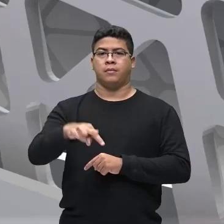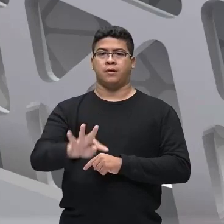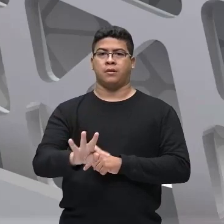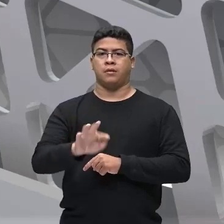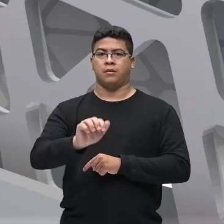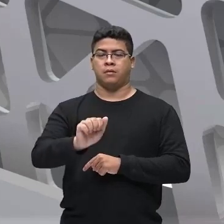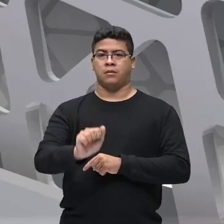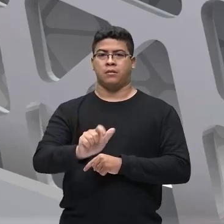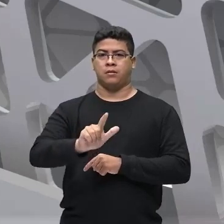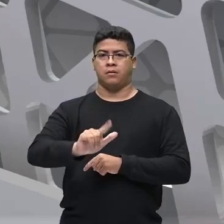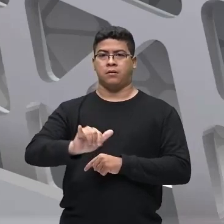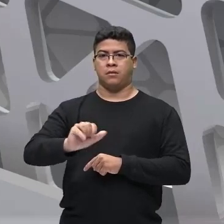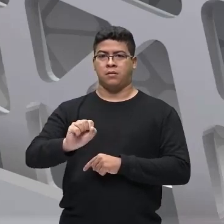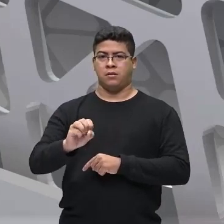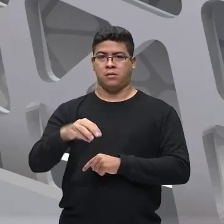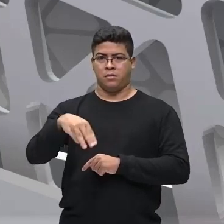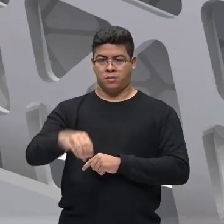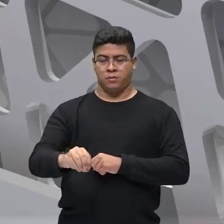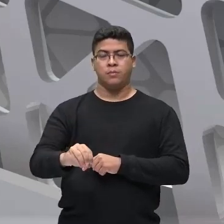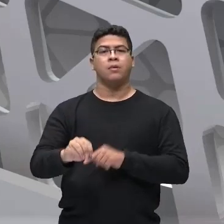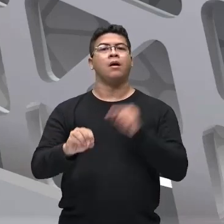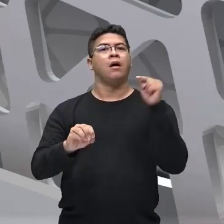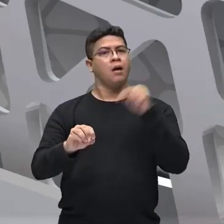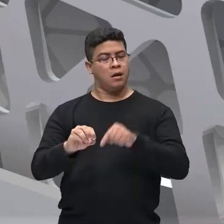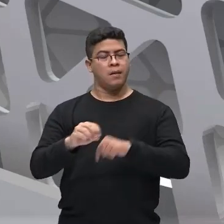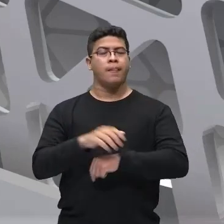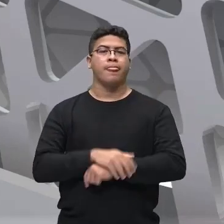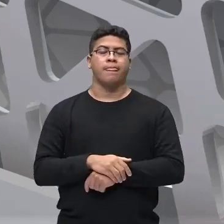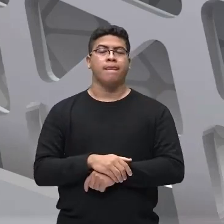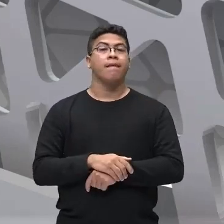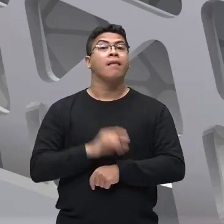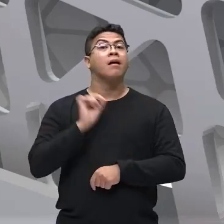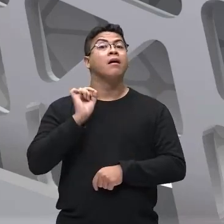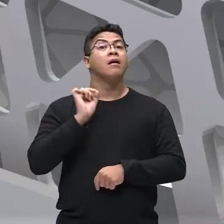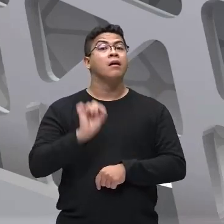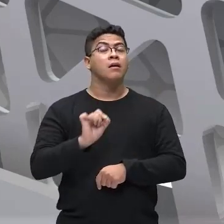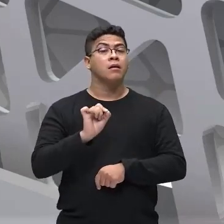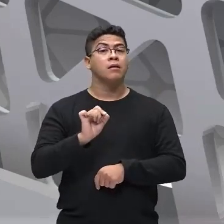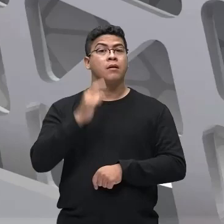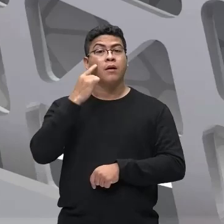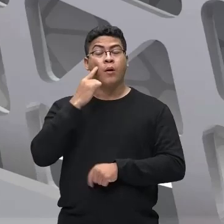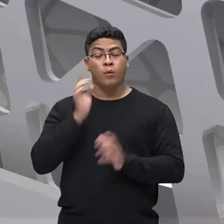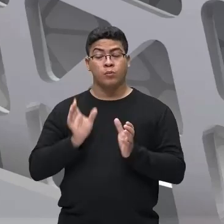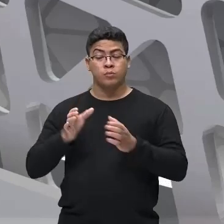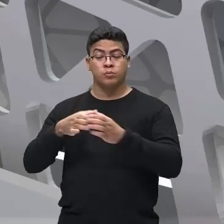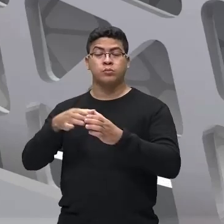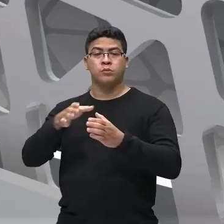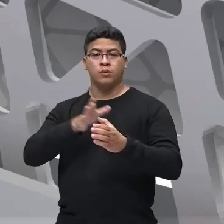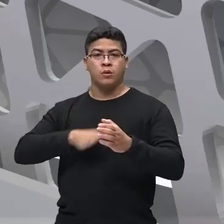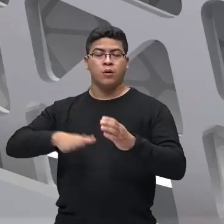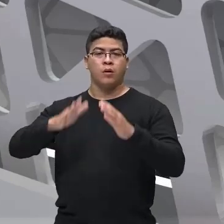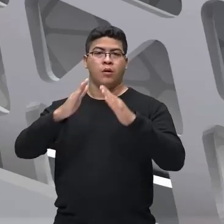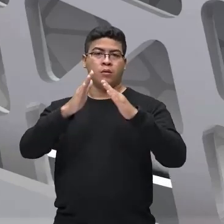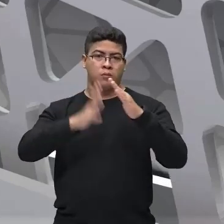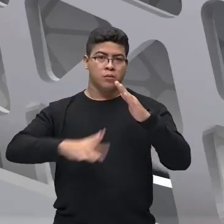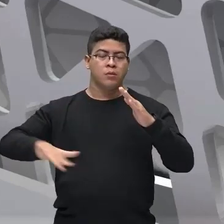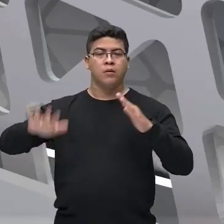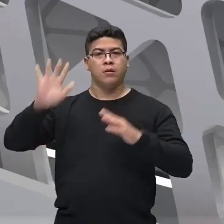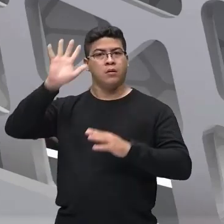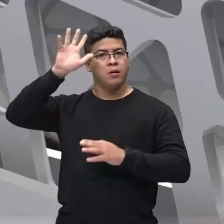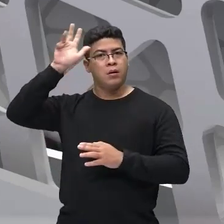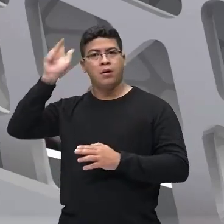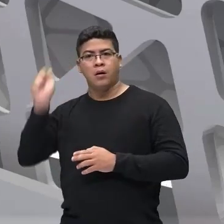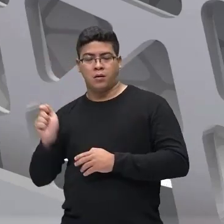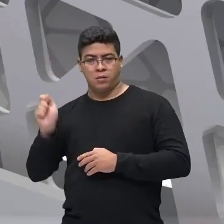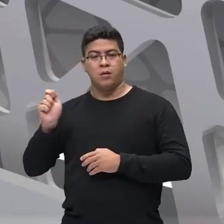deveria existir esse fundamentalismo, porque esses grupos afrodescendentes estão